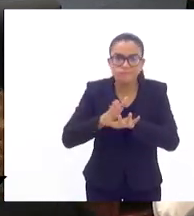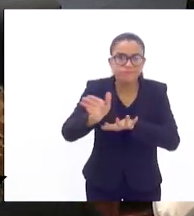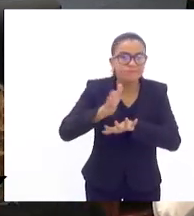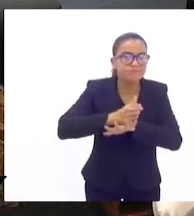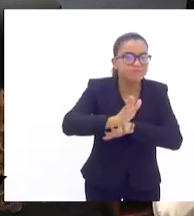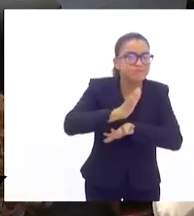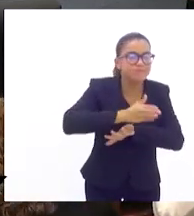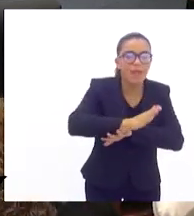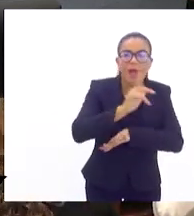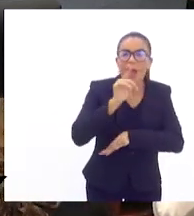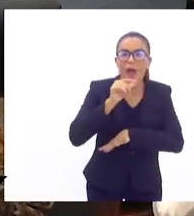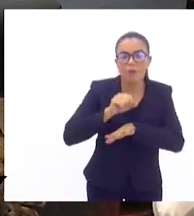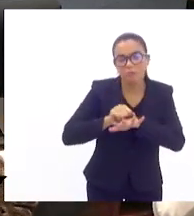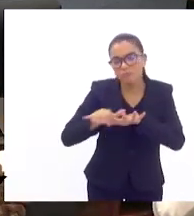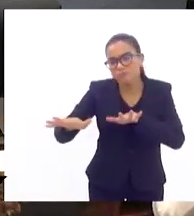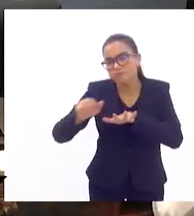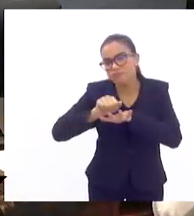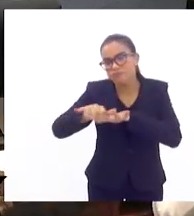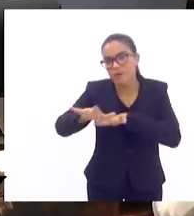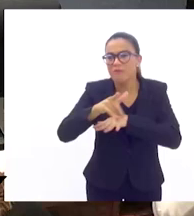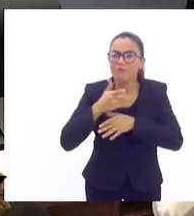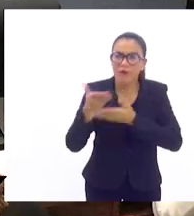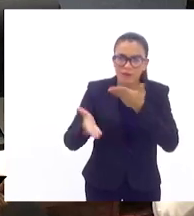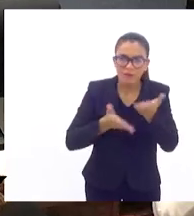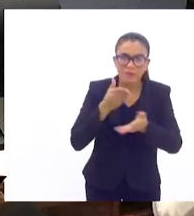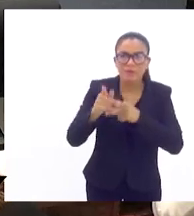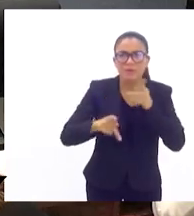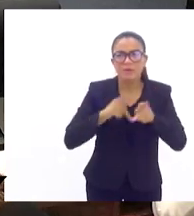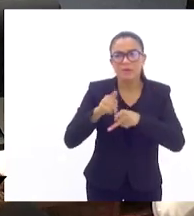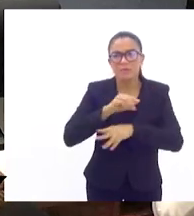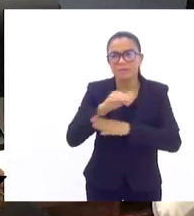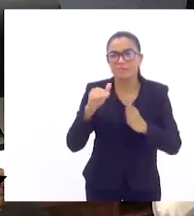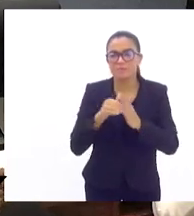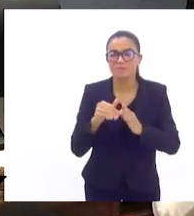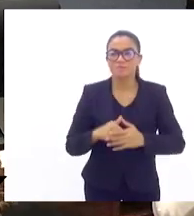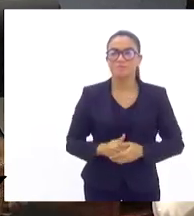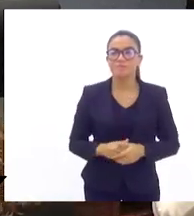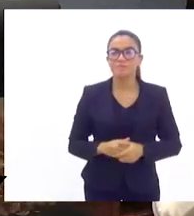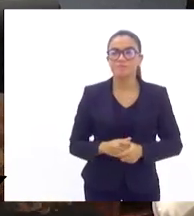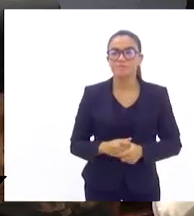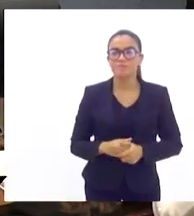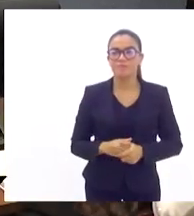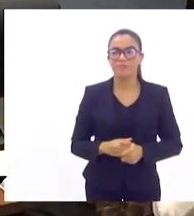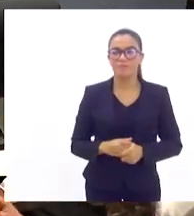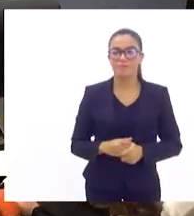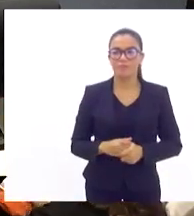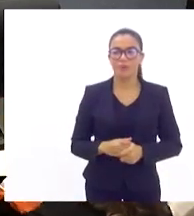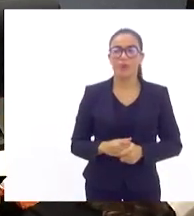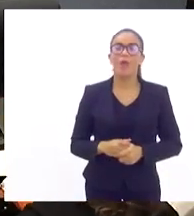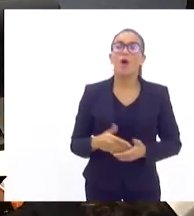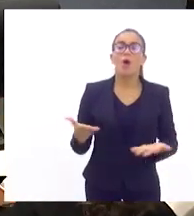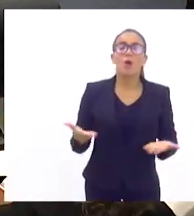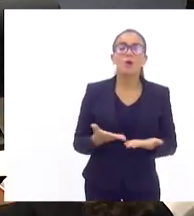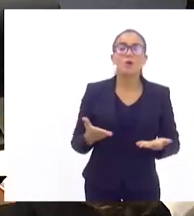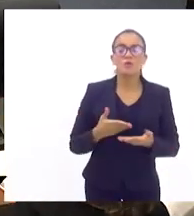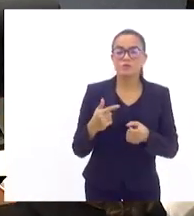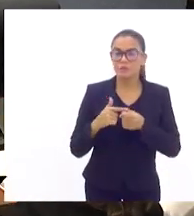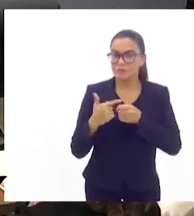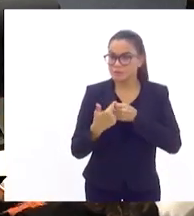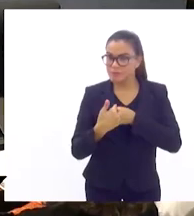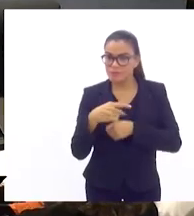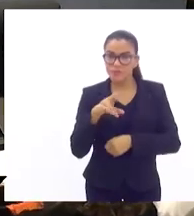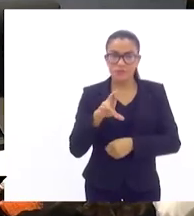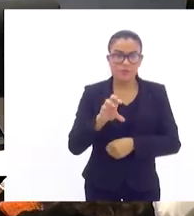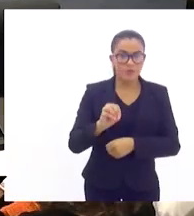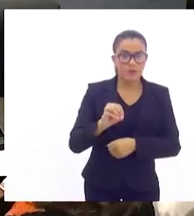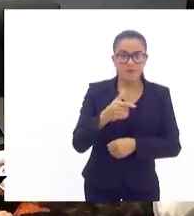a gente vai atender a população toda. Senhor presidente... Serão Quantos municípios hoje? São Água do Rio.